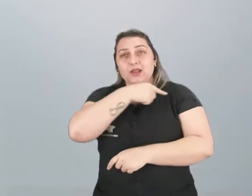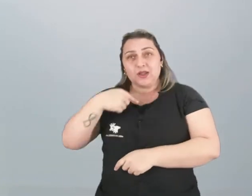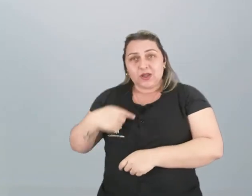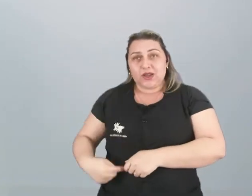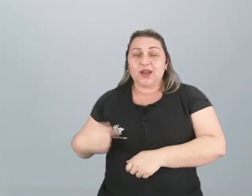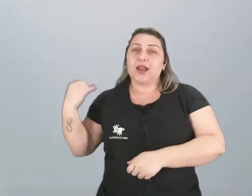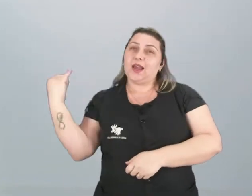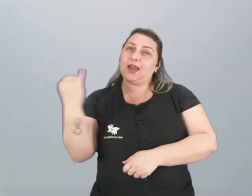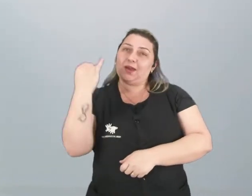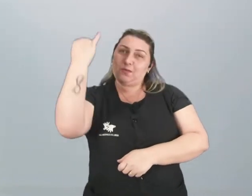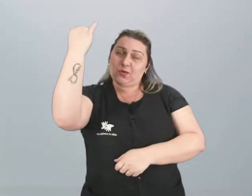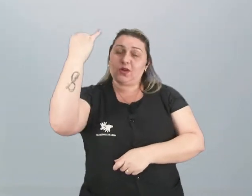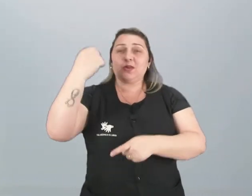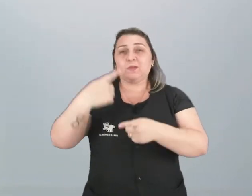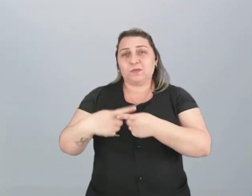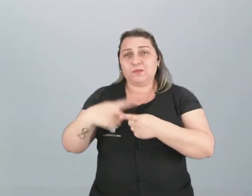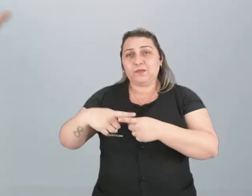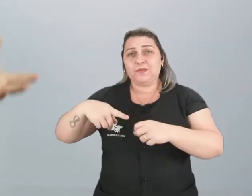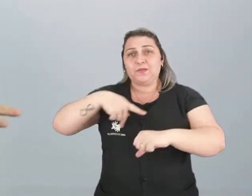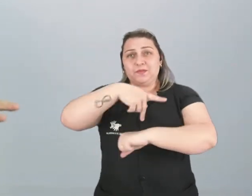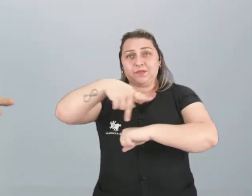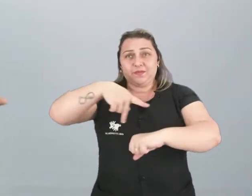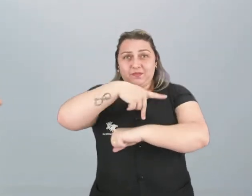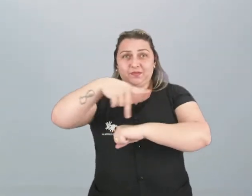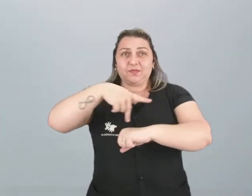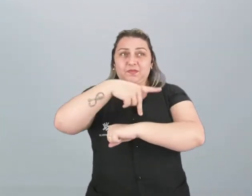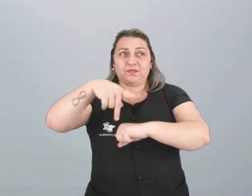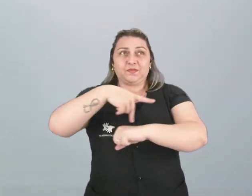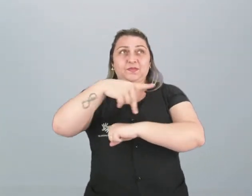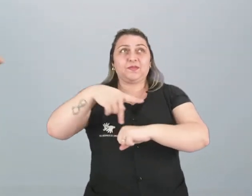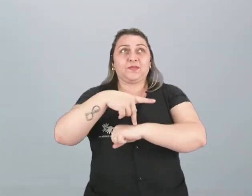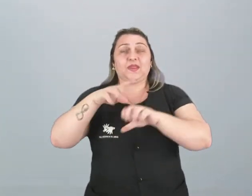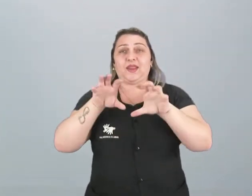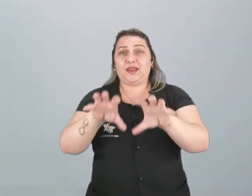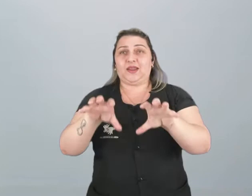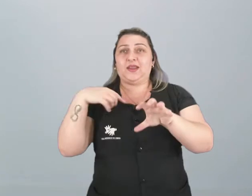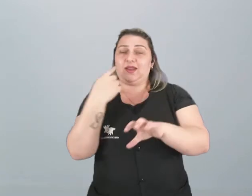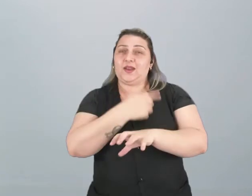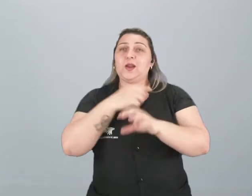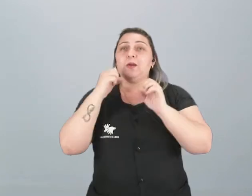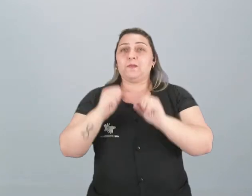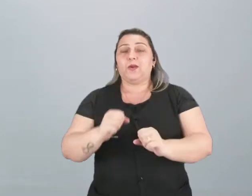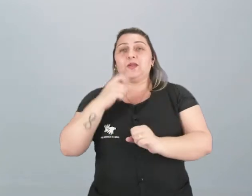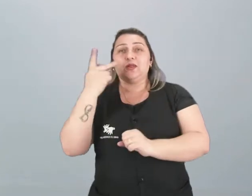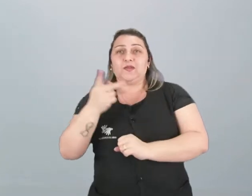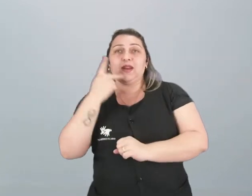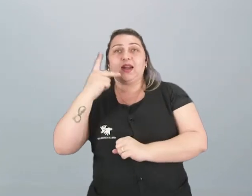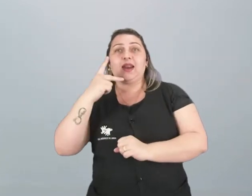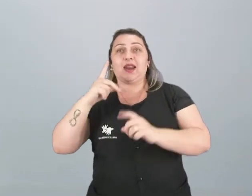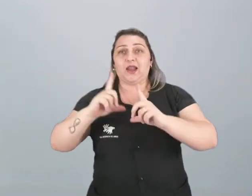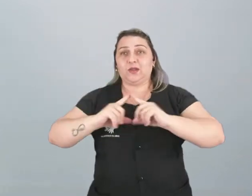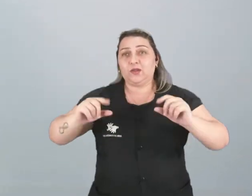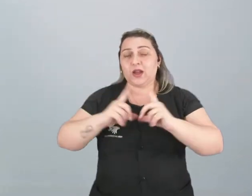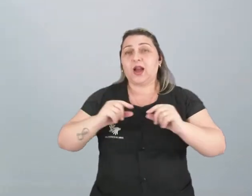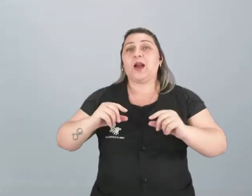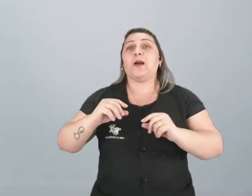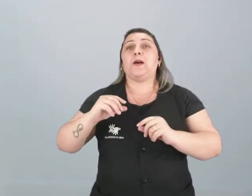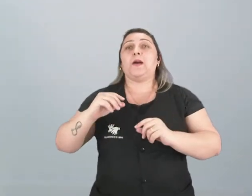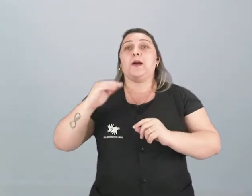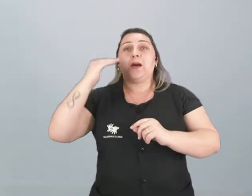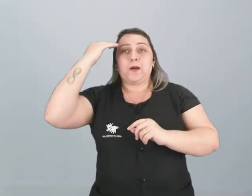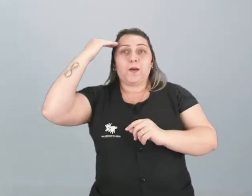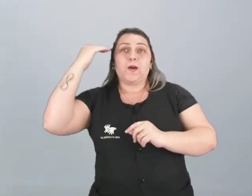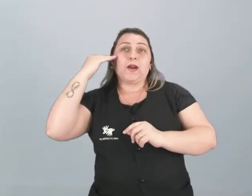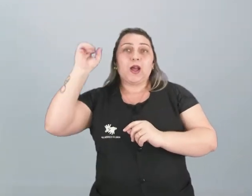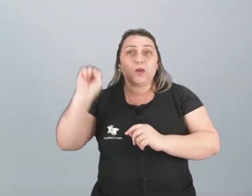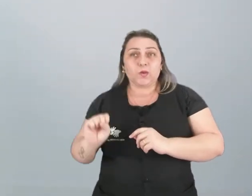assunto importante porque é um país de superação. Assim como a gente pode falar do caso do Japão, da Coreia do Sul e